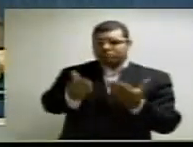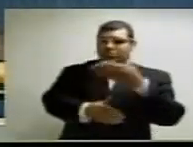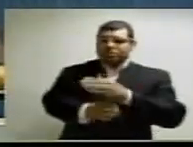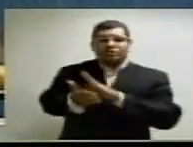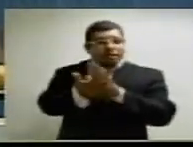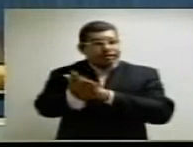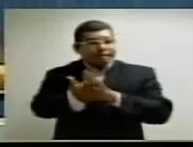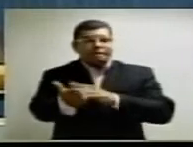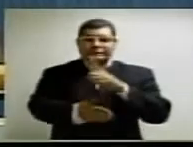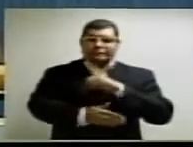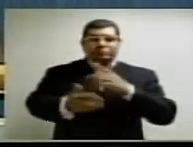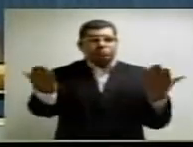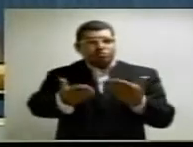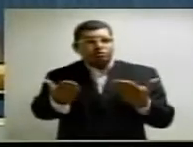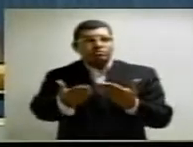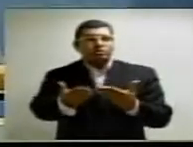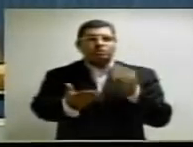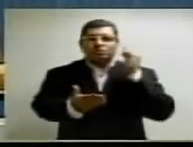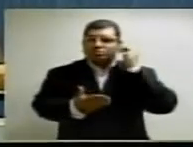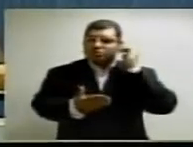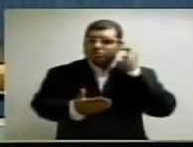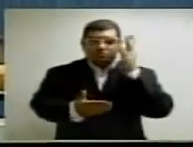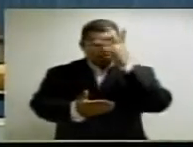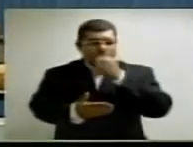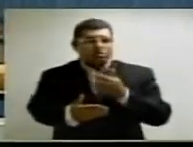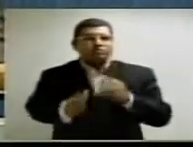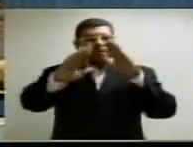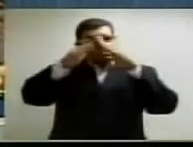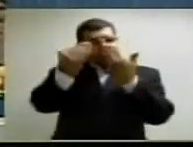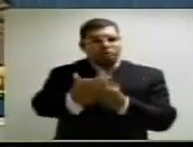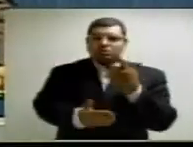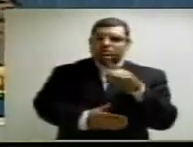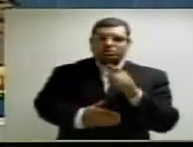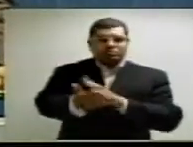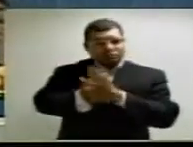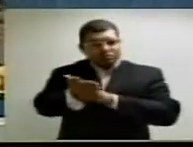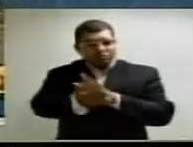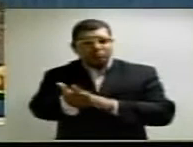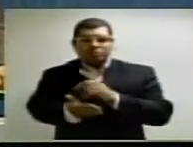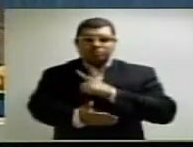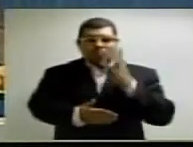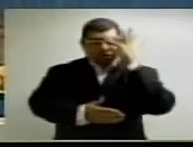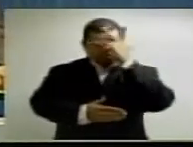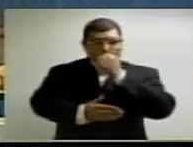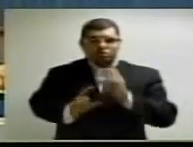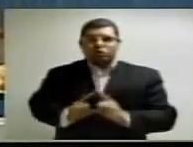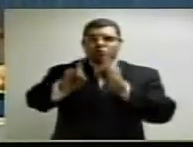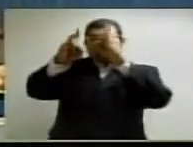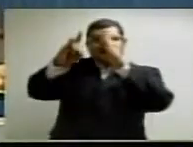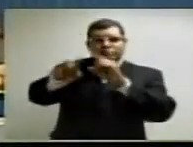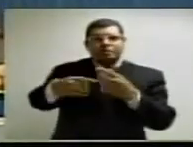de nada adianta belas escolas, que de nada adianta belos